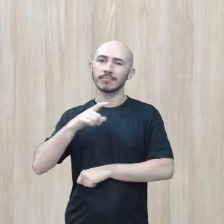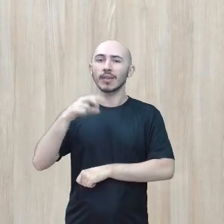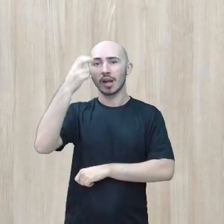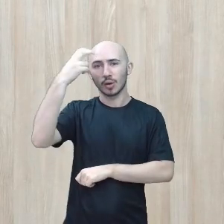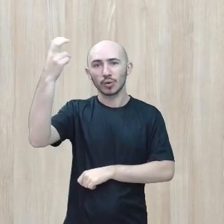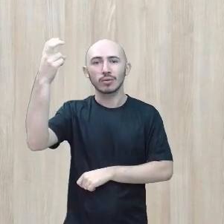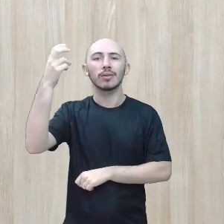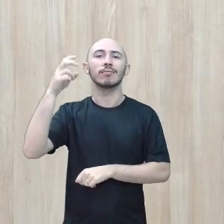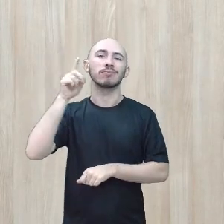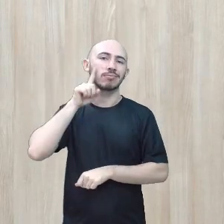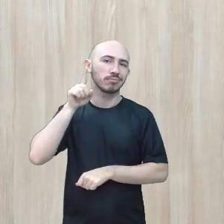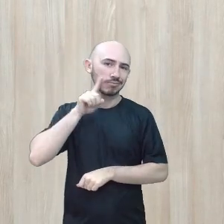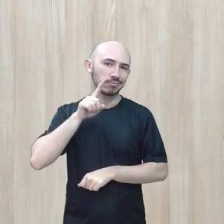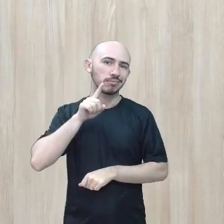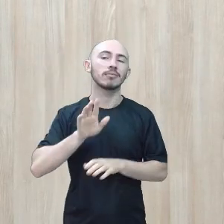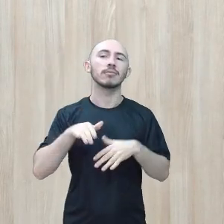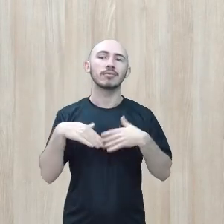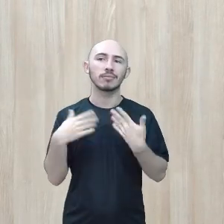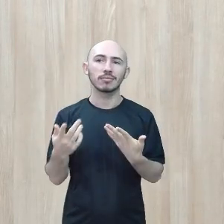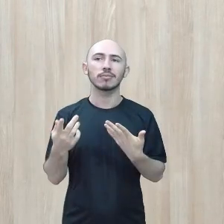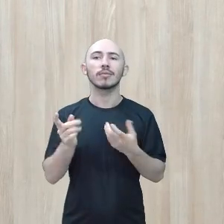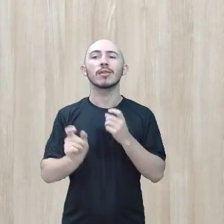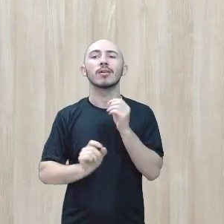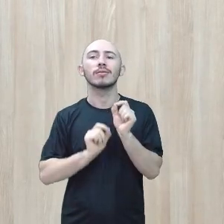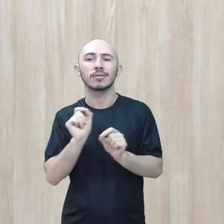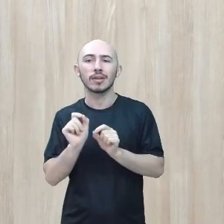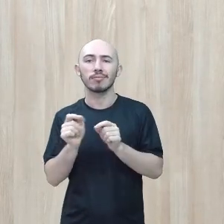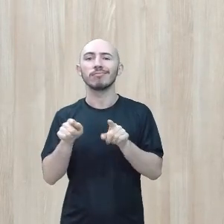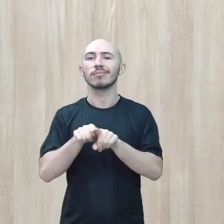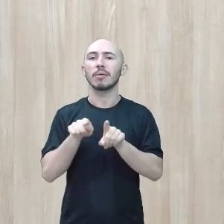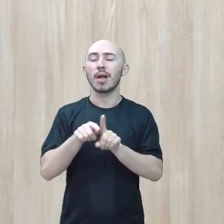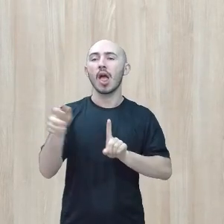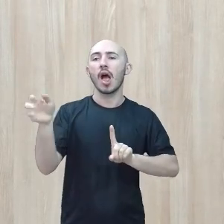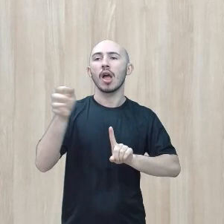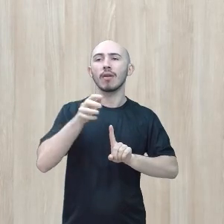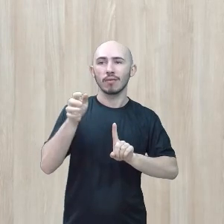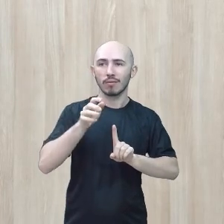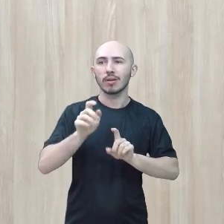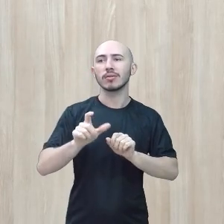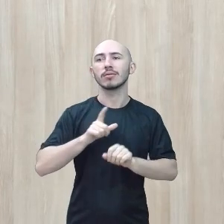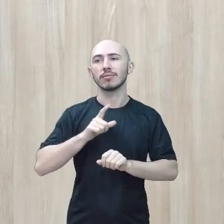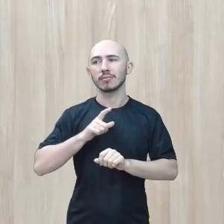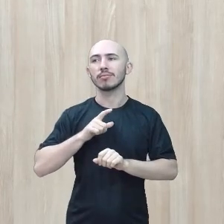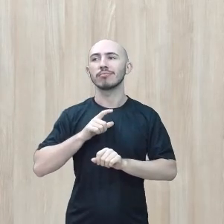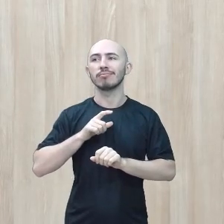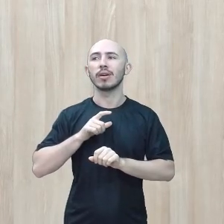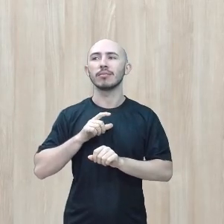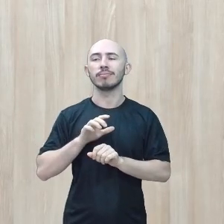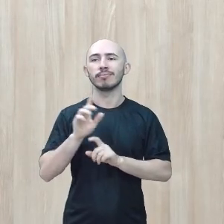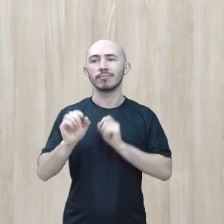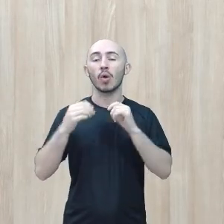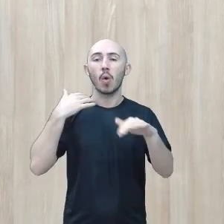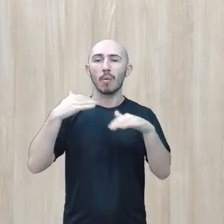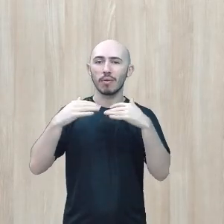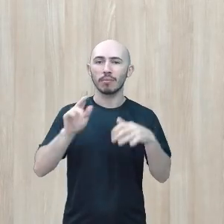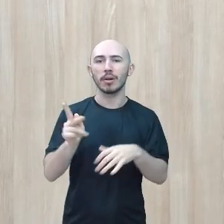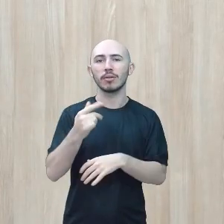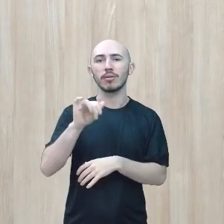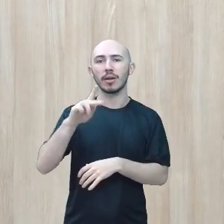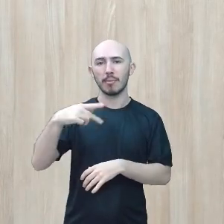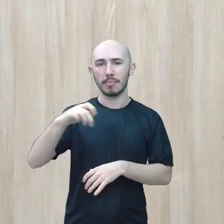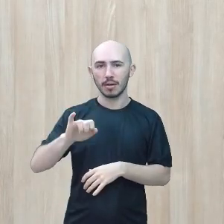cultura norte-americana, ele também pega essas influências do movimento hippie, né? Que foi